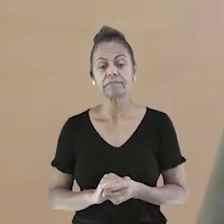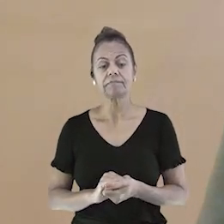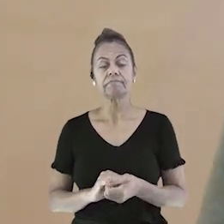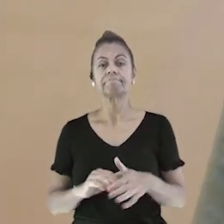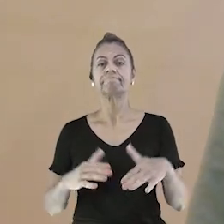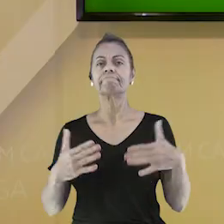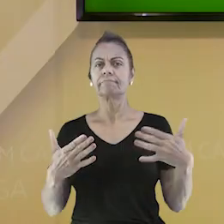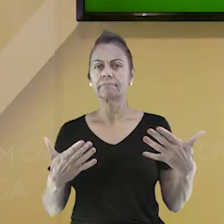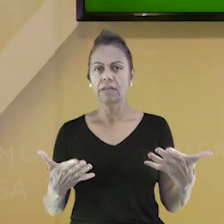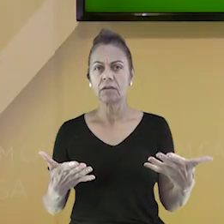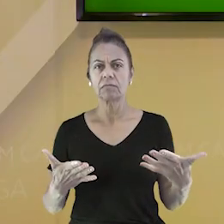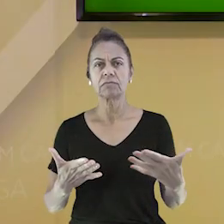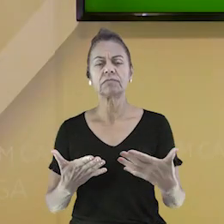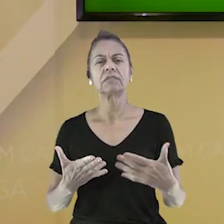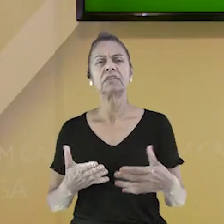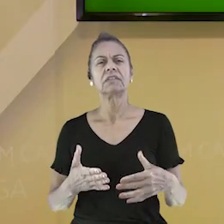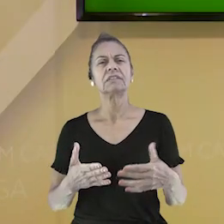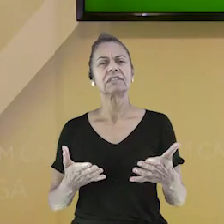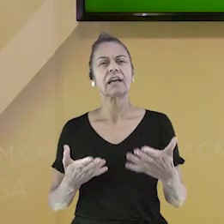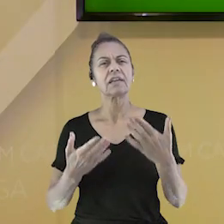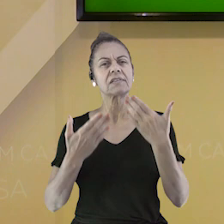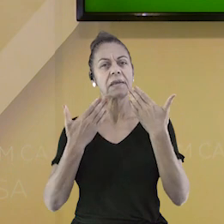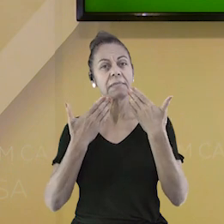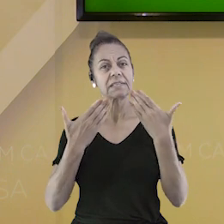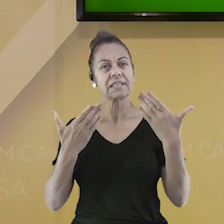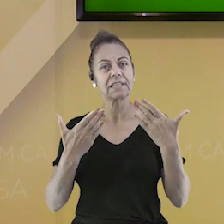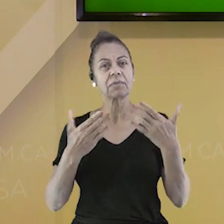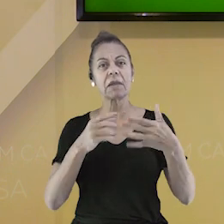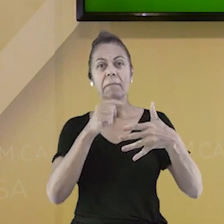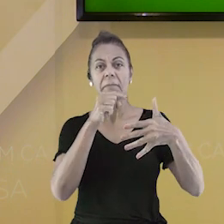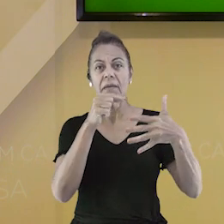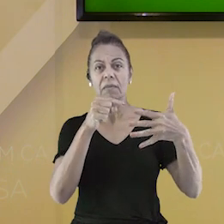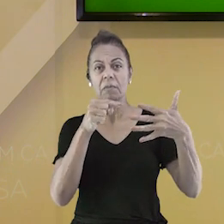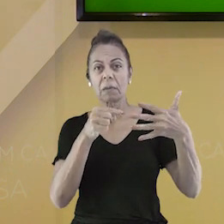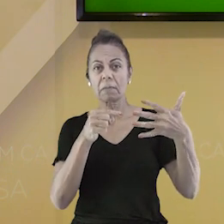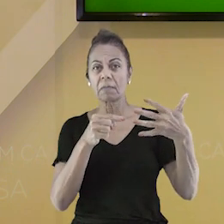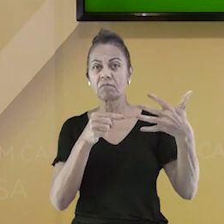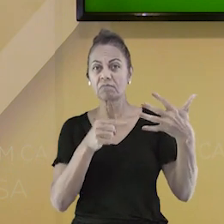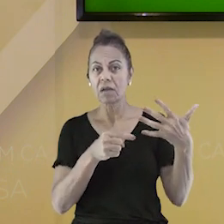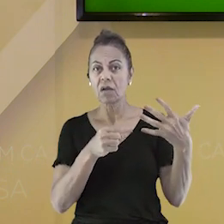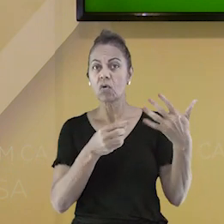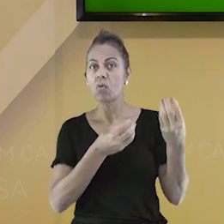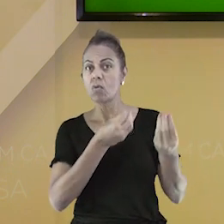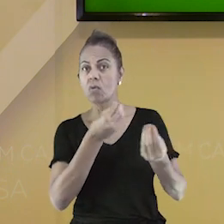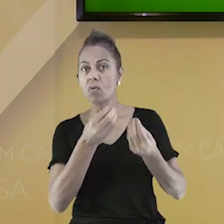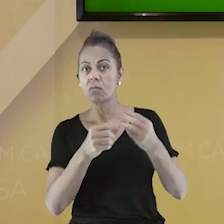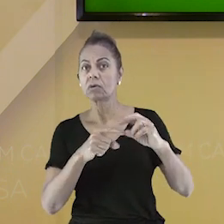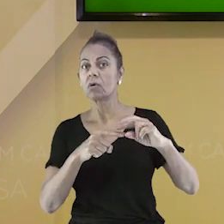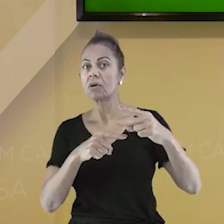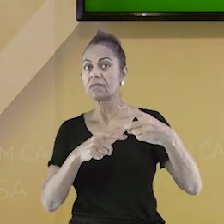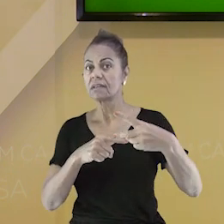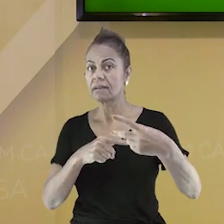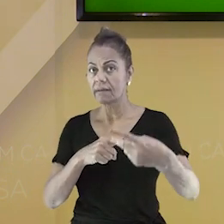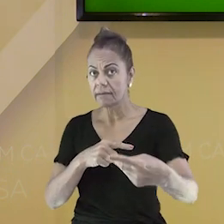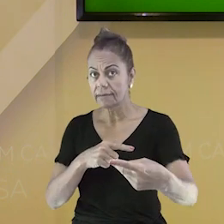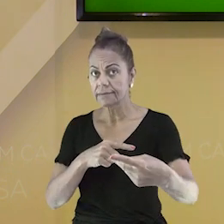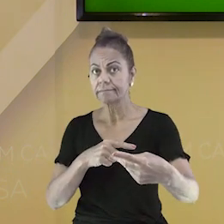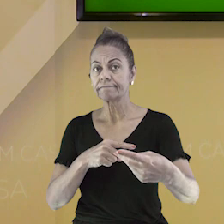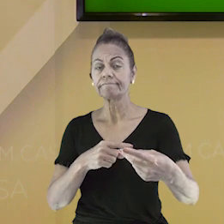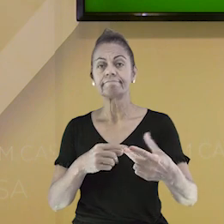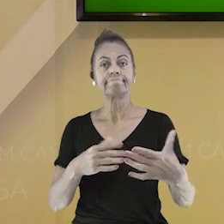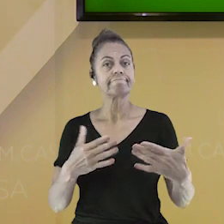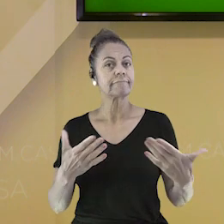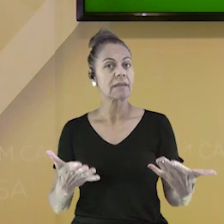mãe. Então, considerando os pontos que nós apresentamos até aqui, podemos